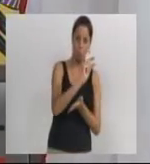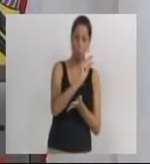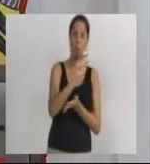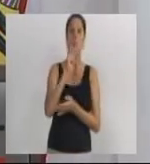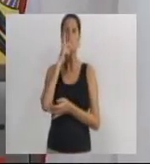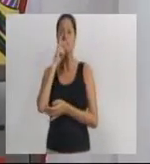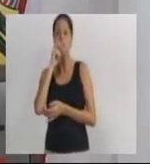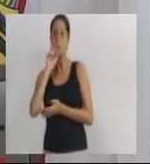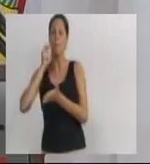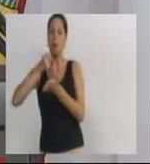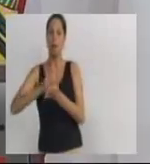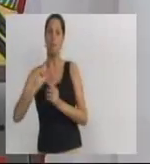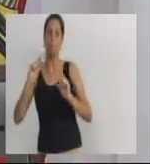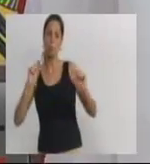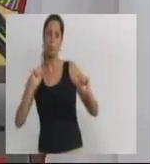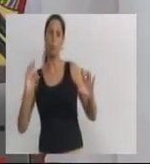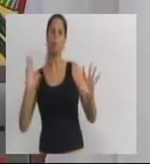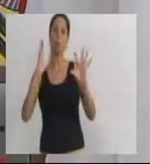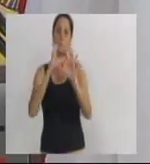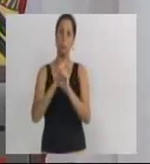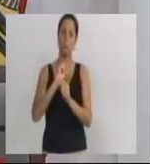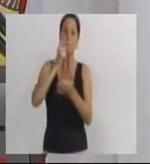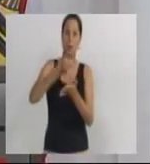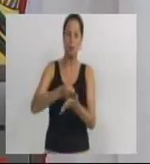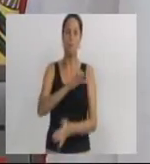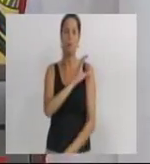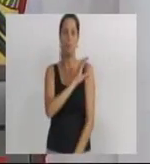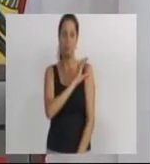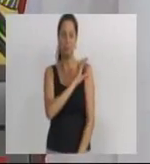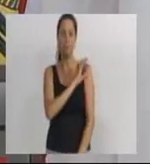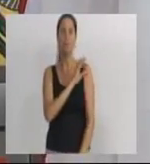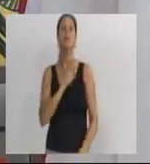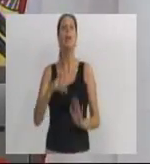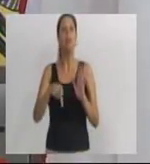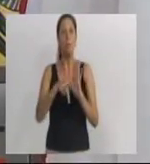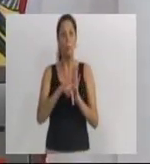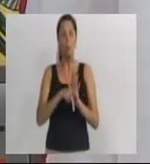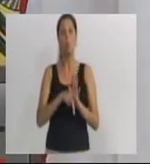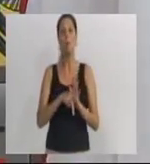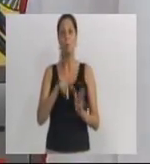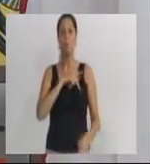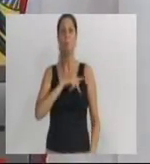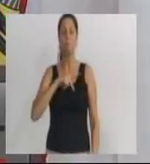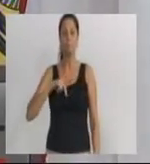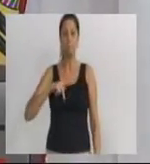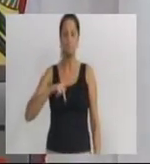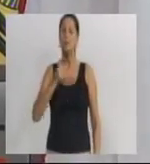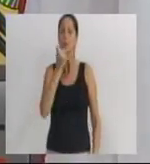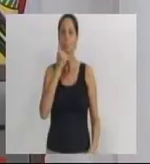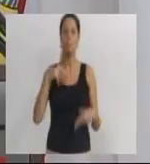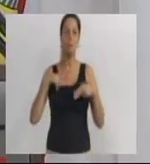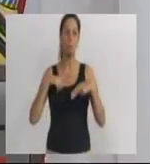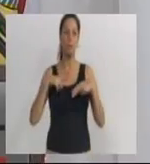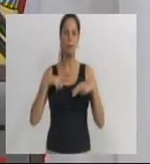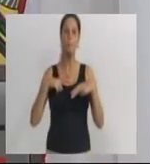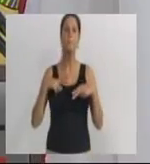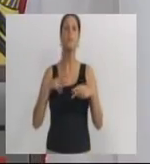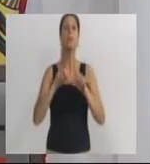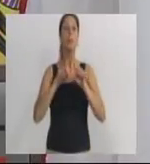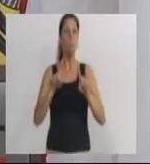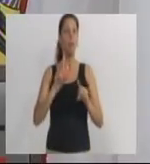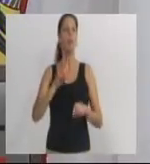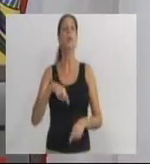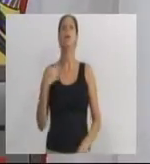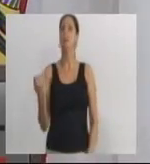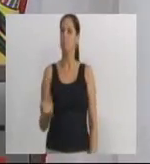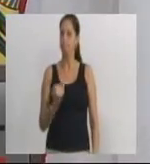entrega dessa atividade de exploração do serviço, que a gente reconhece que é essencial, que